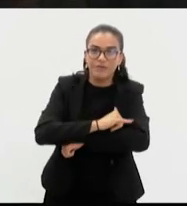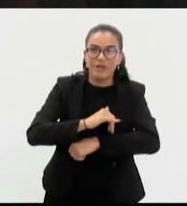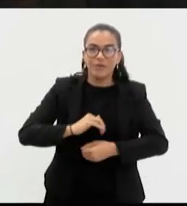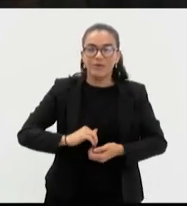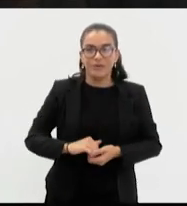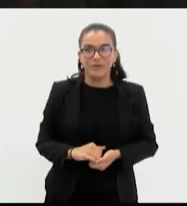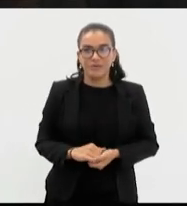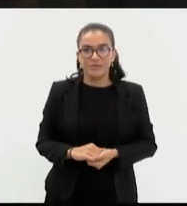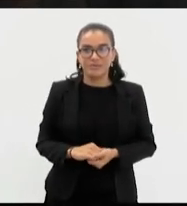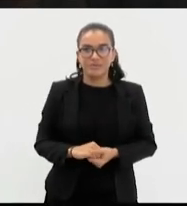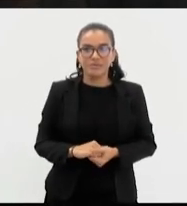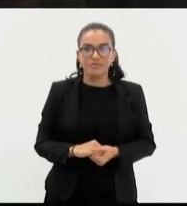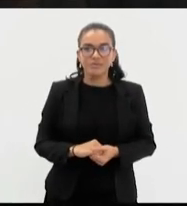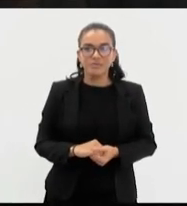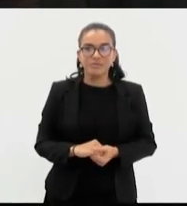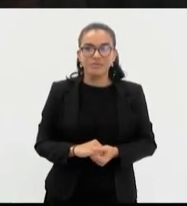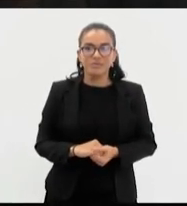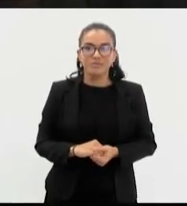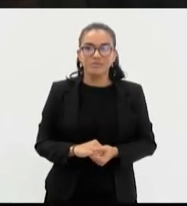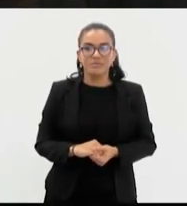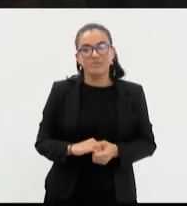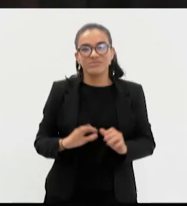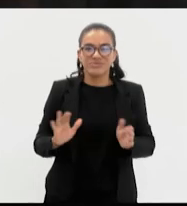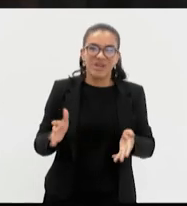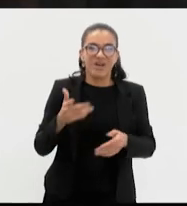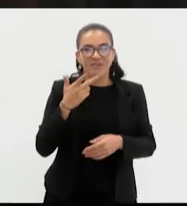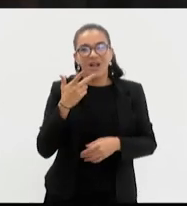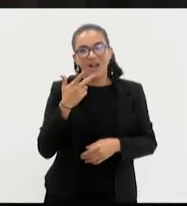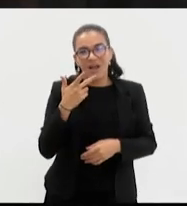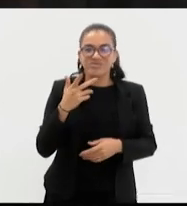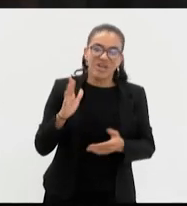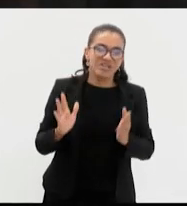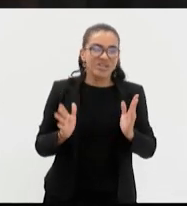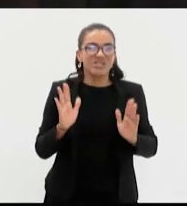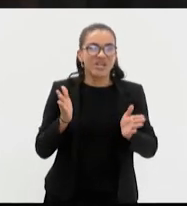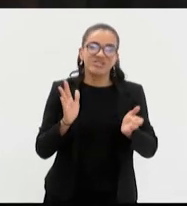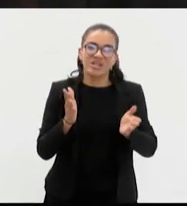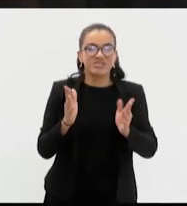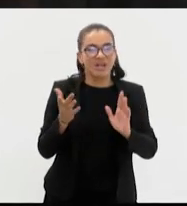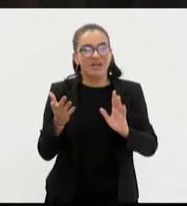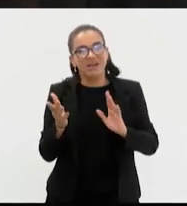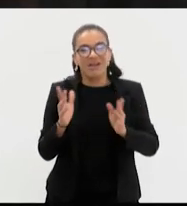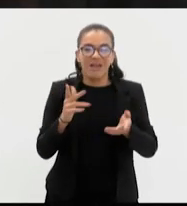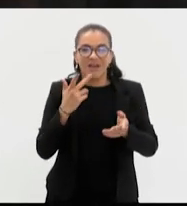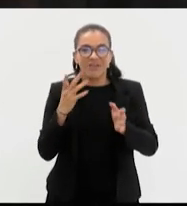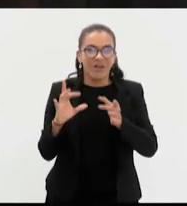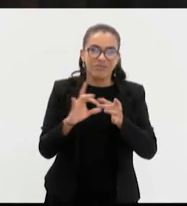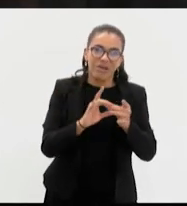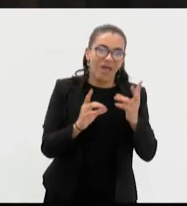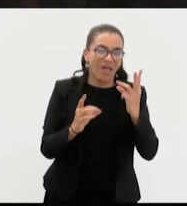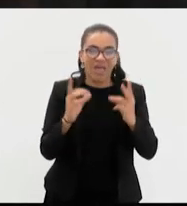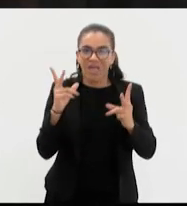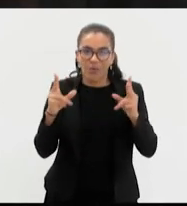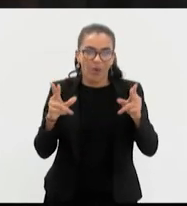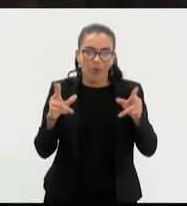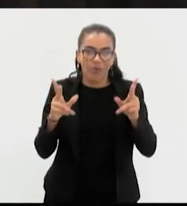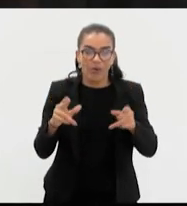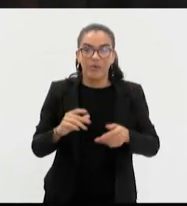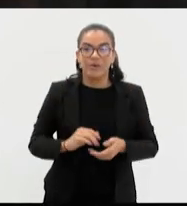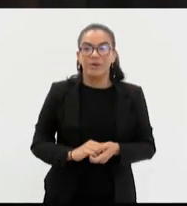obesidade aí já é duplicidade obesidade com excesso de peso que é o 30 é a mesma